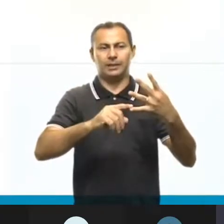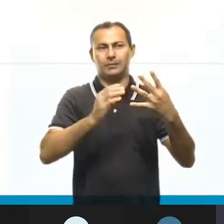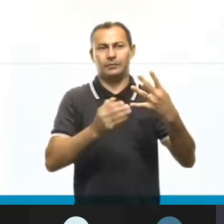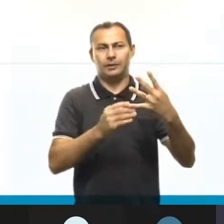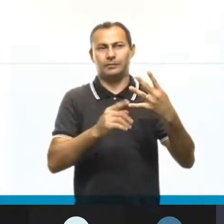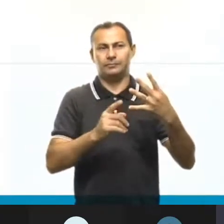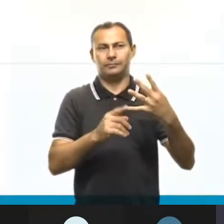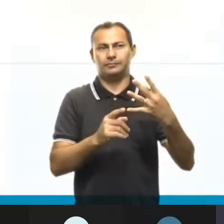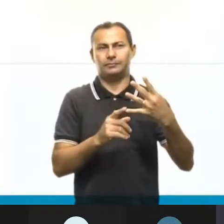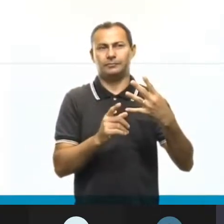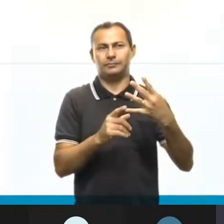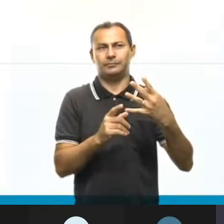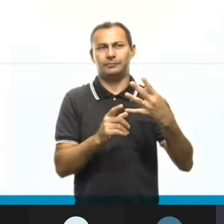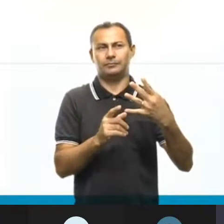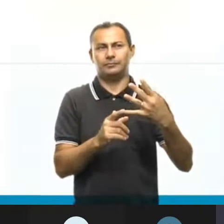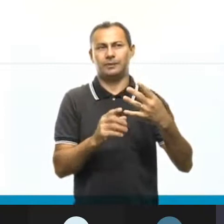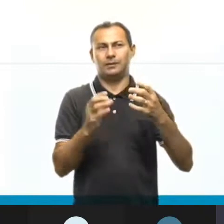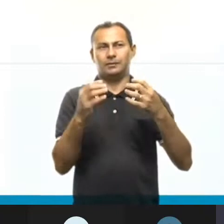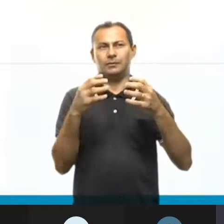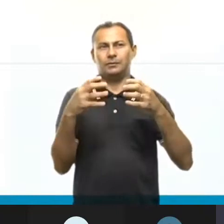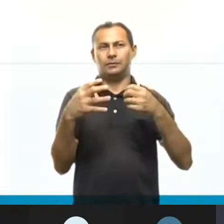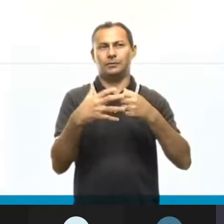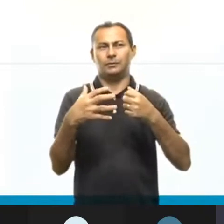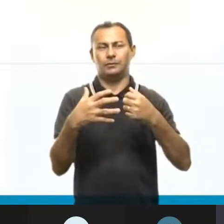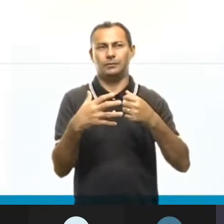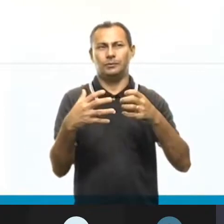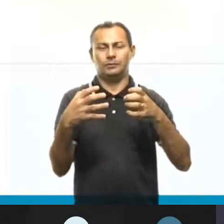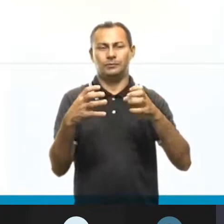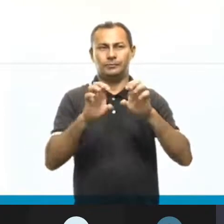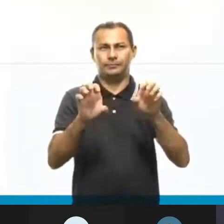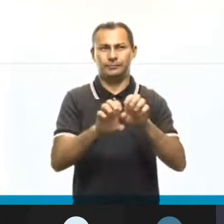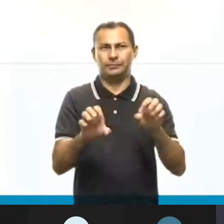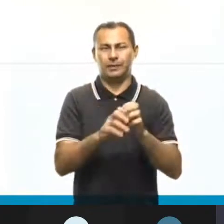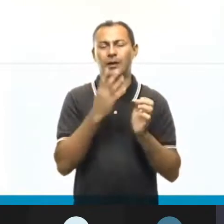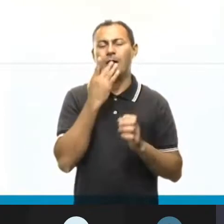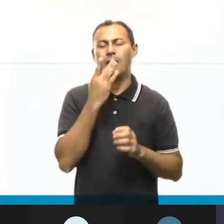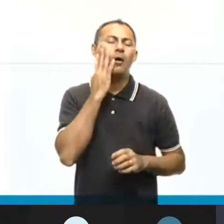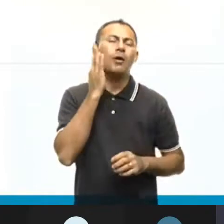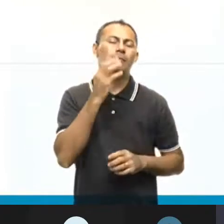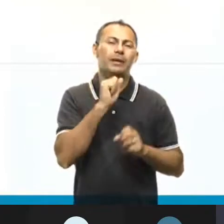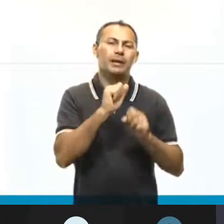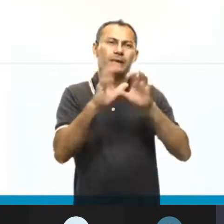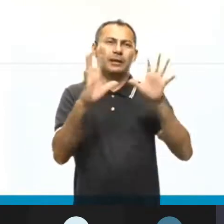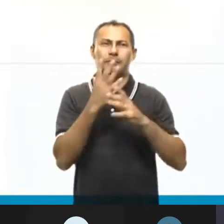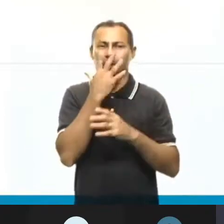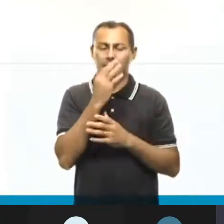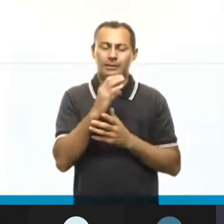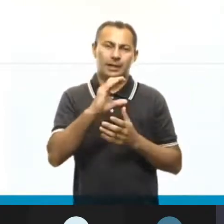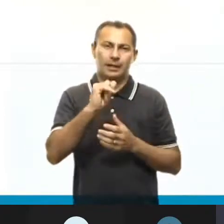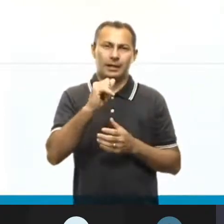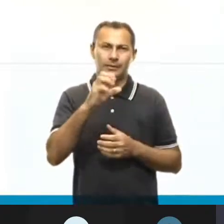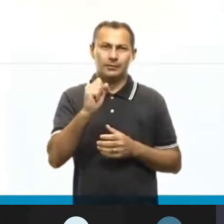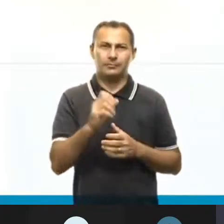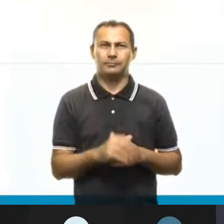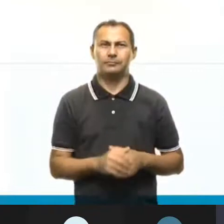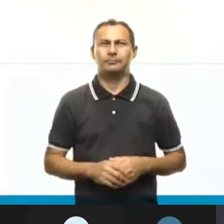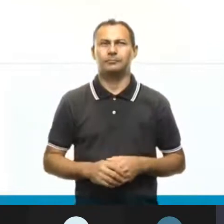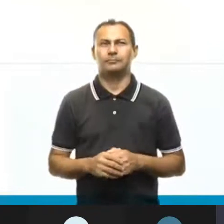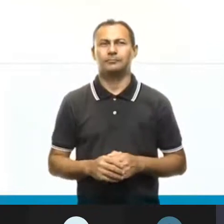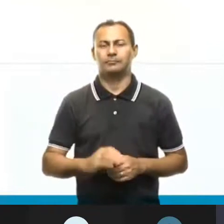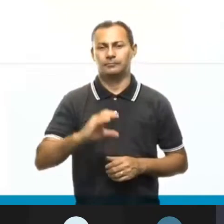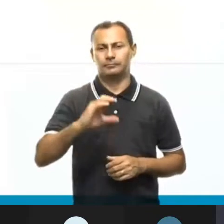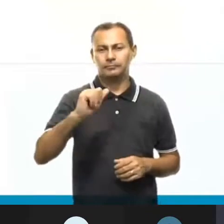fora aqui da cartilagem hialina, ó, essa estrutura aqui, ó, rosa bem clarinho aqui, que parece uma cápsula aqui em volta, isso